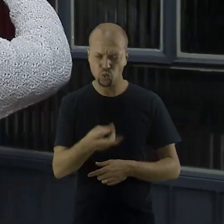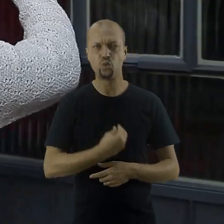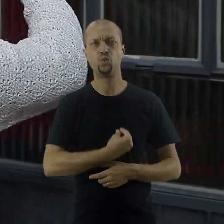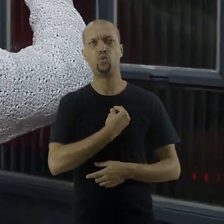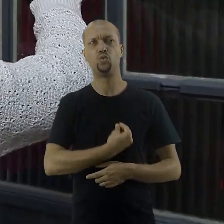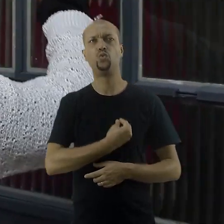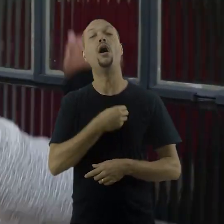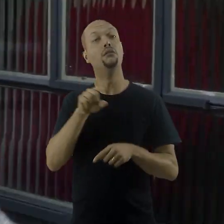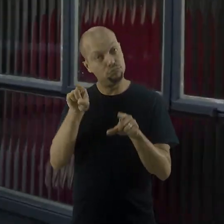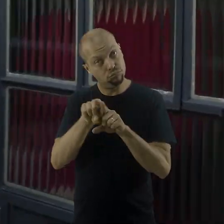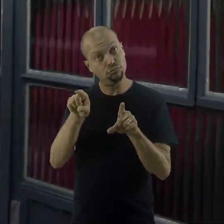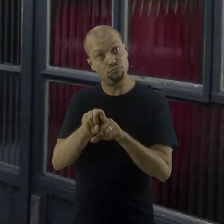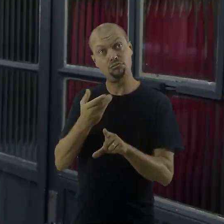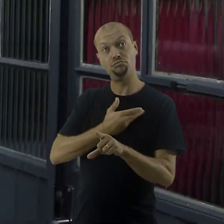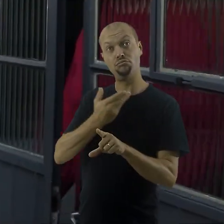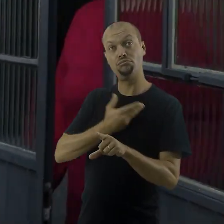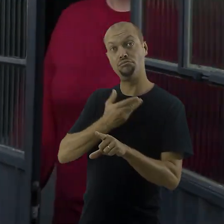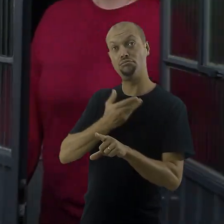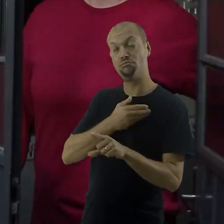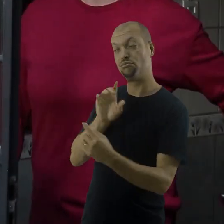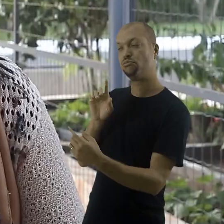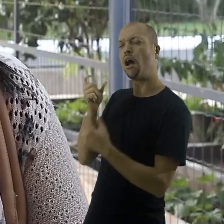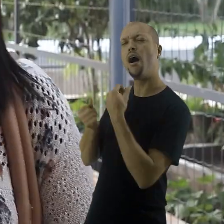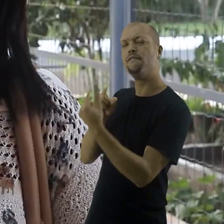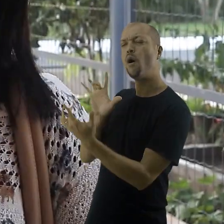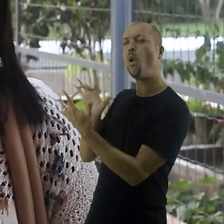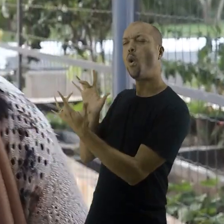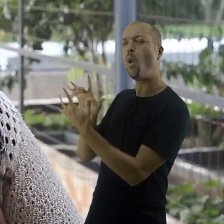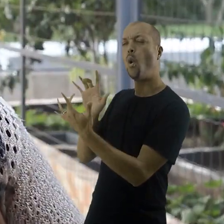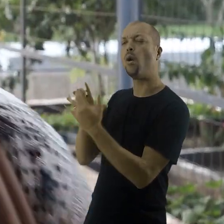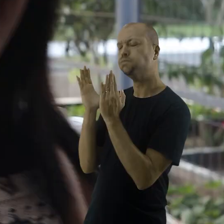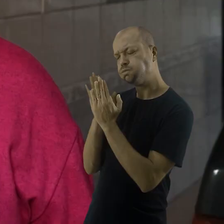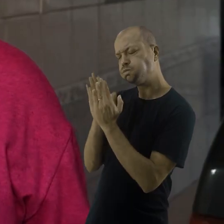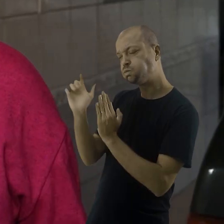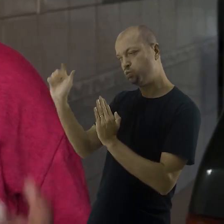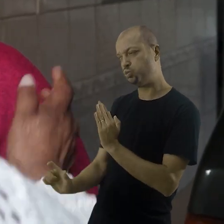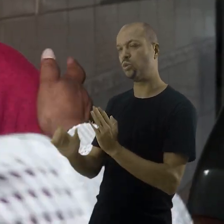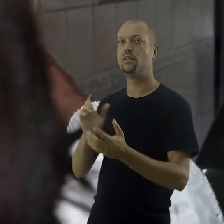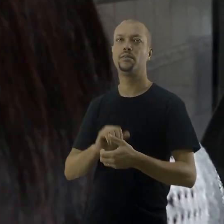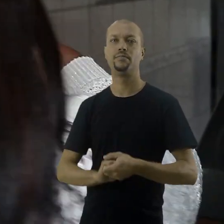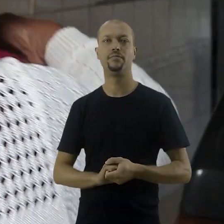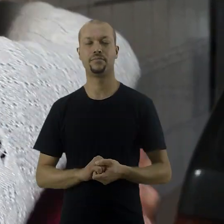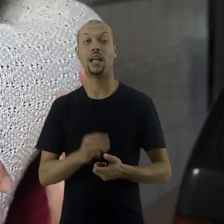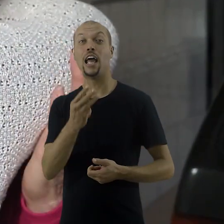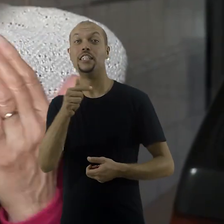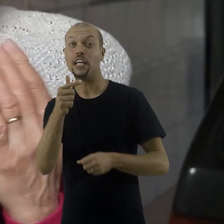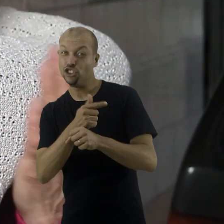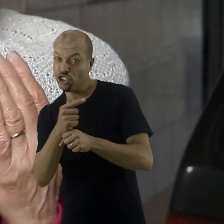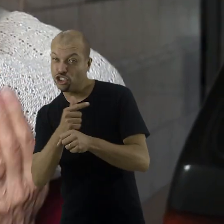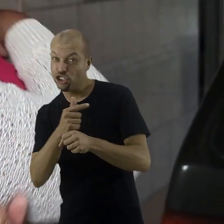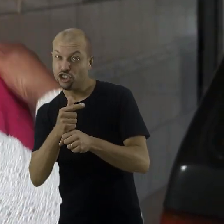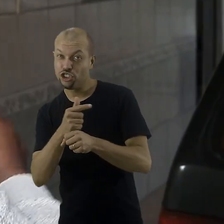sendo acompanhada à distância por sua grande amiga Ana, que nunca desistiu de orar por ela. 37 anos se